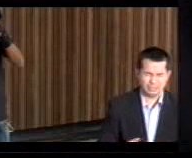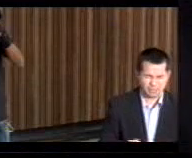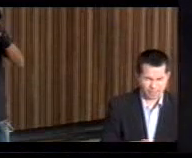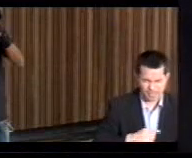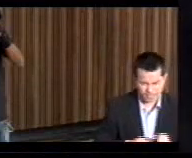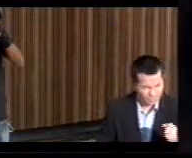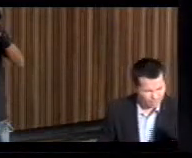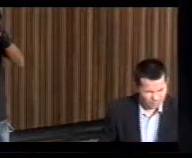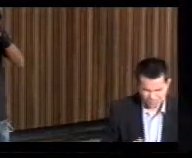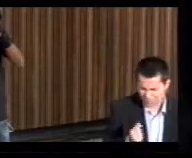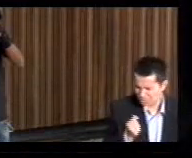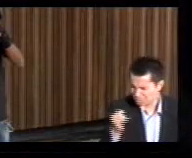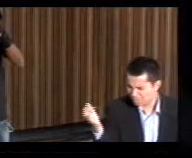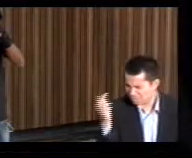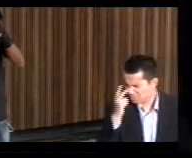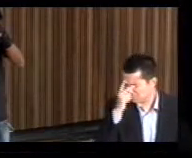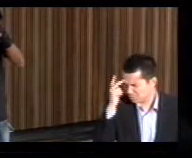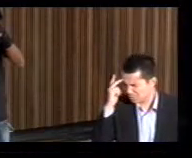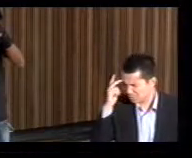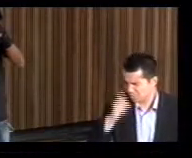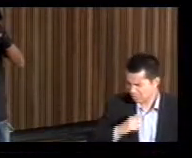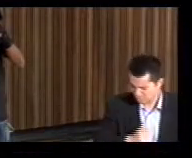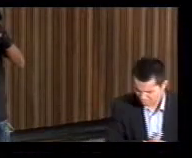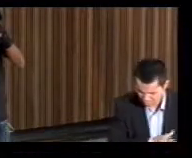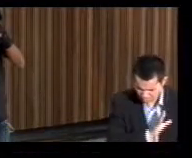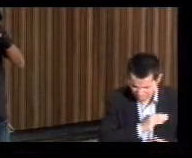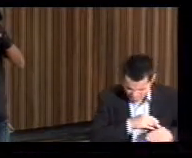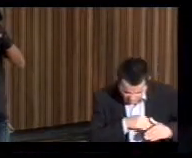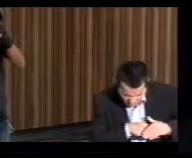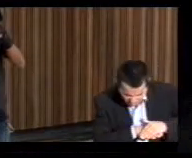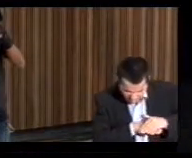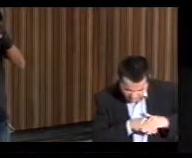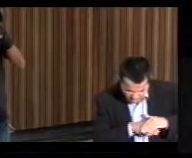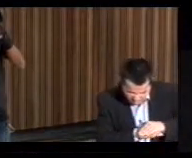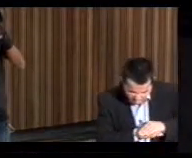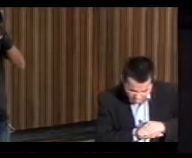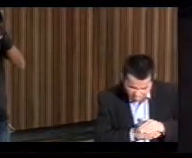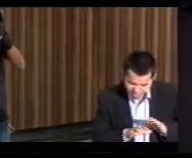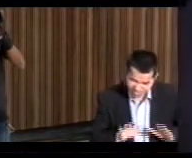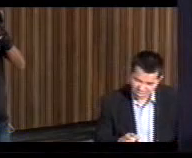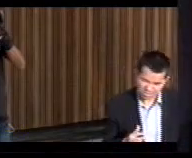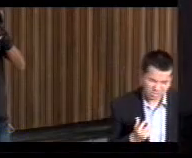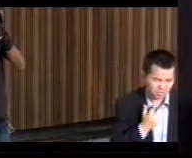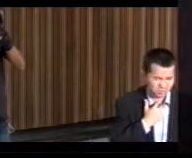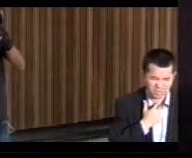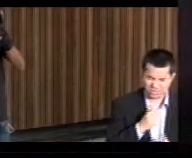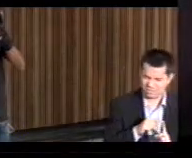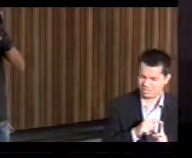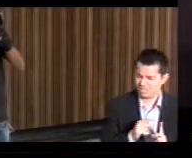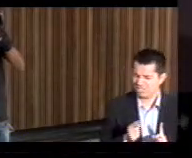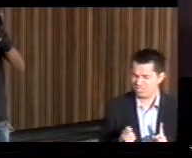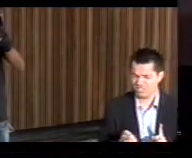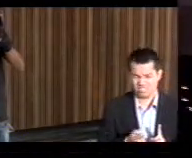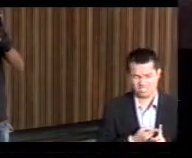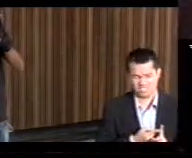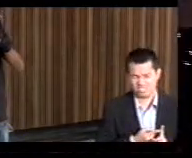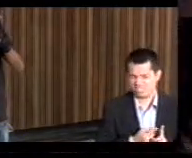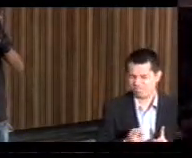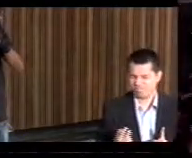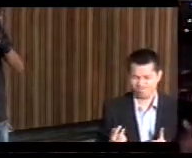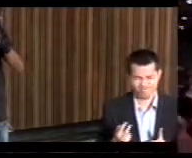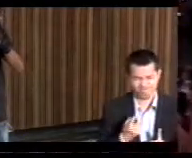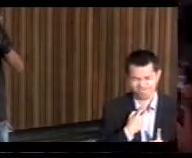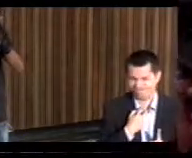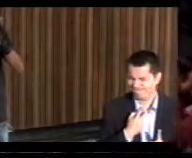como Abraão, guardam no coração o desejo de terem filhos. Hoje, Senhor, tivemos